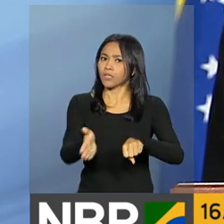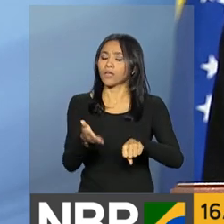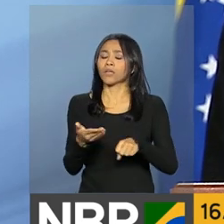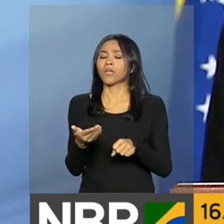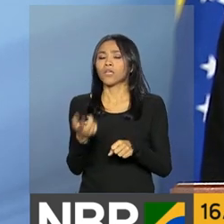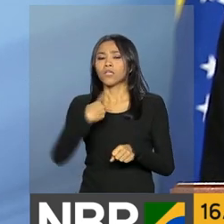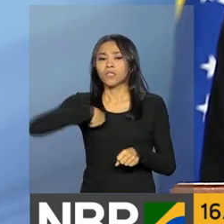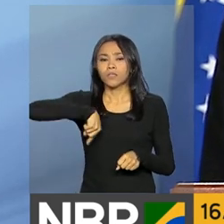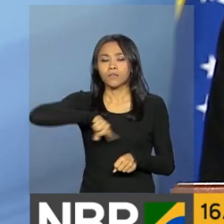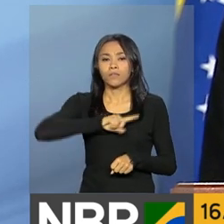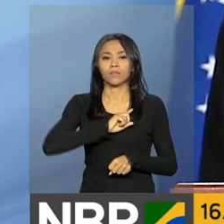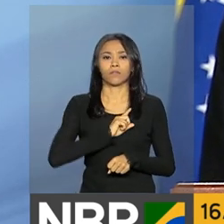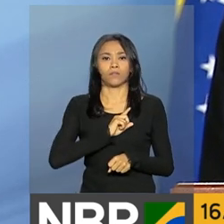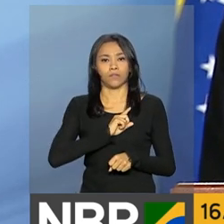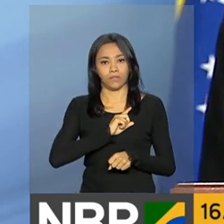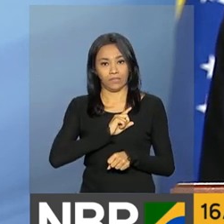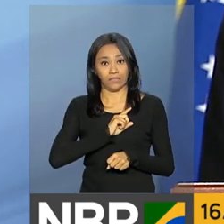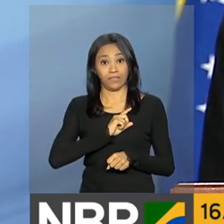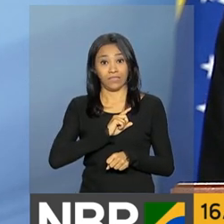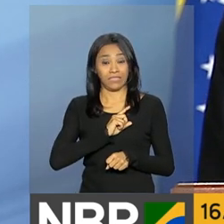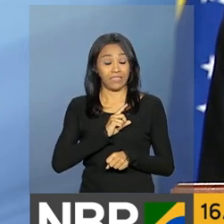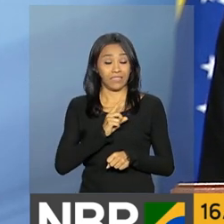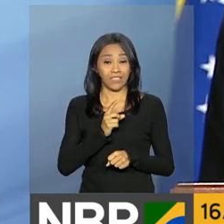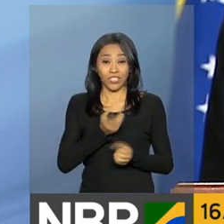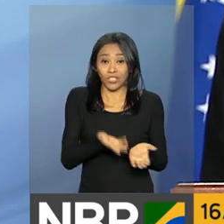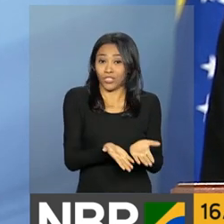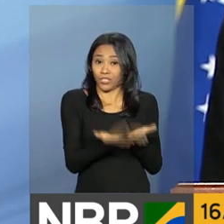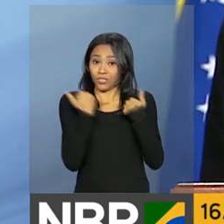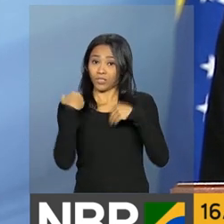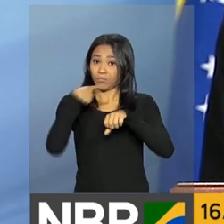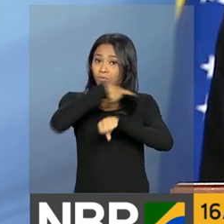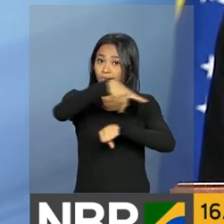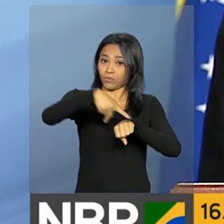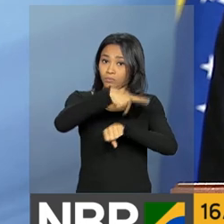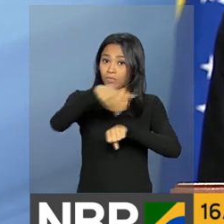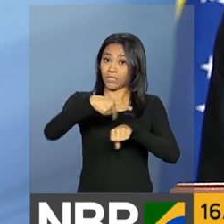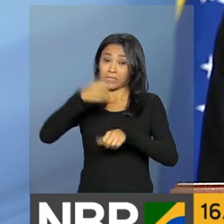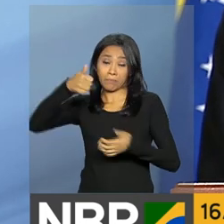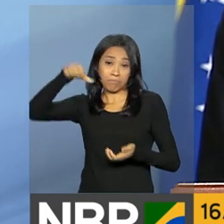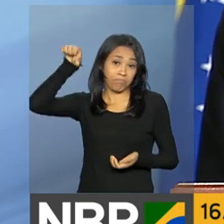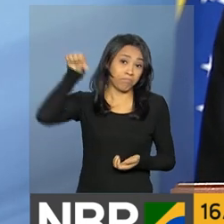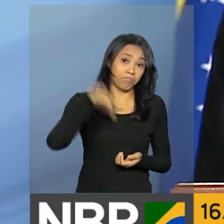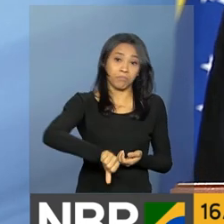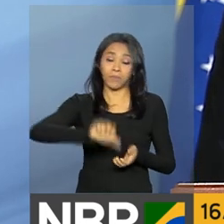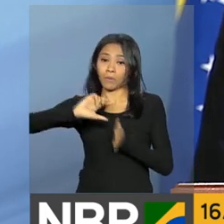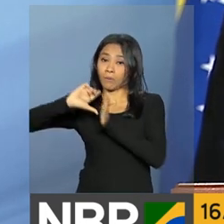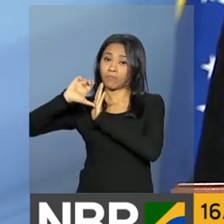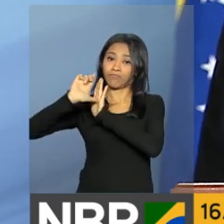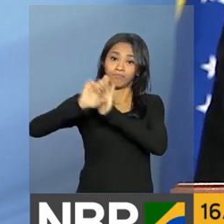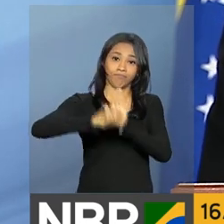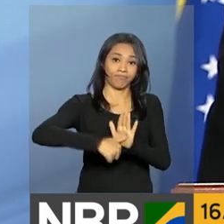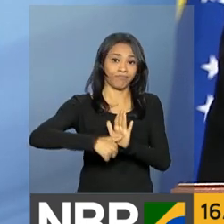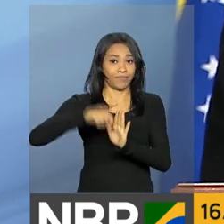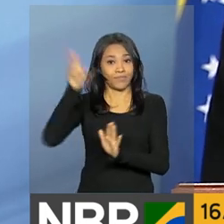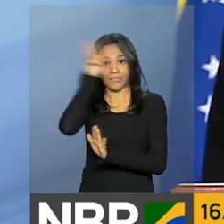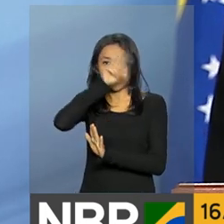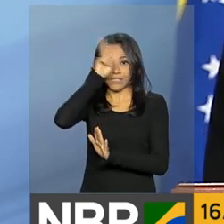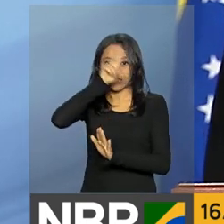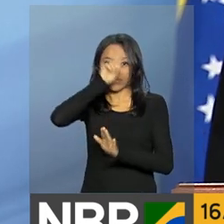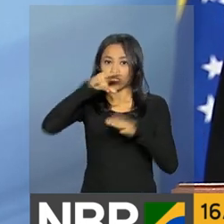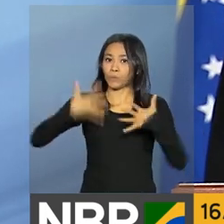sabem todos, o país da pior recessão da sua história, nós agora